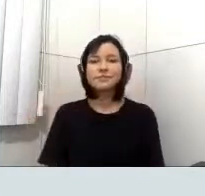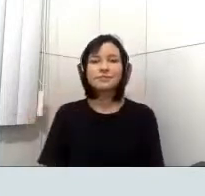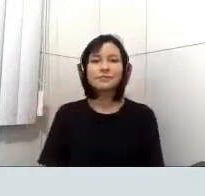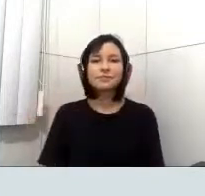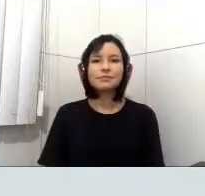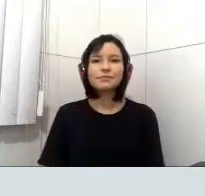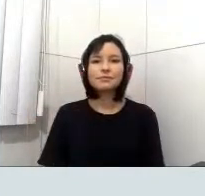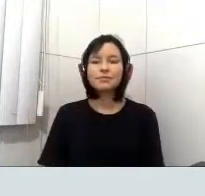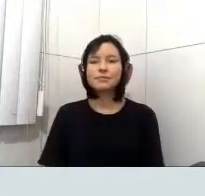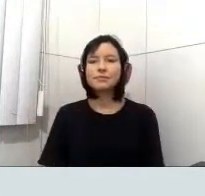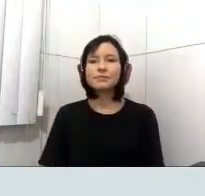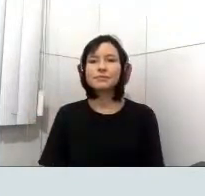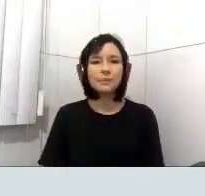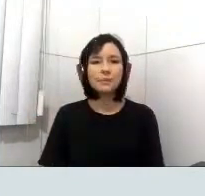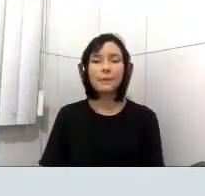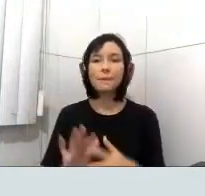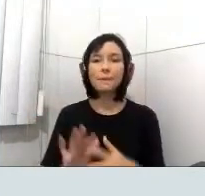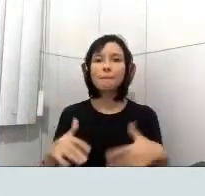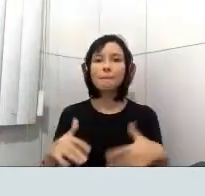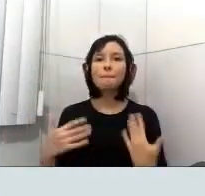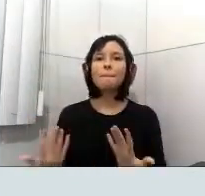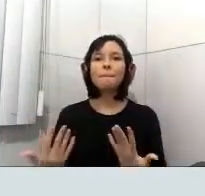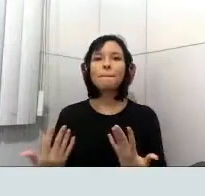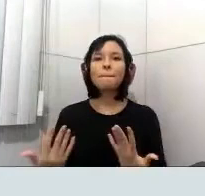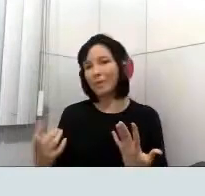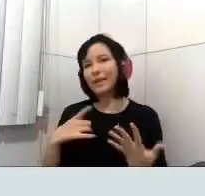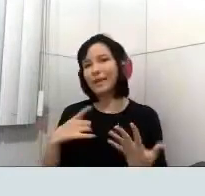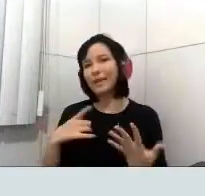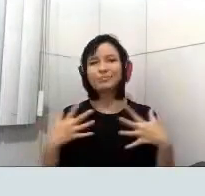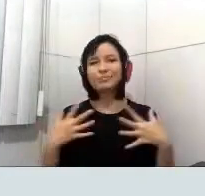não se perderem aí no meio do tumulto.